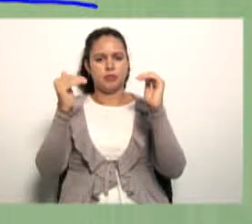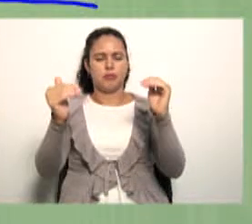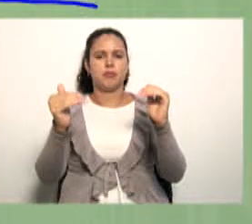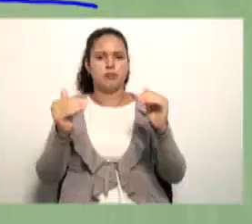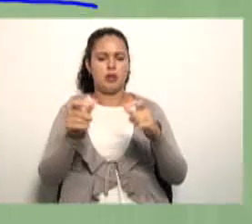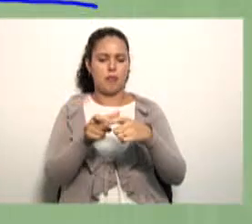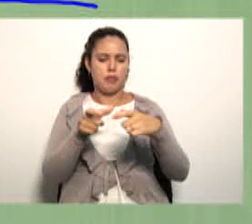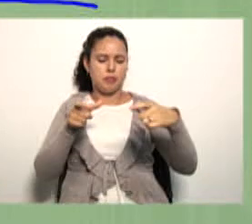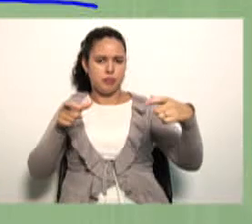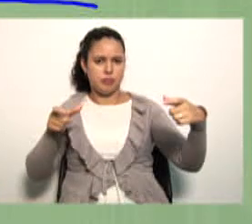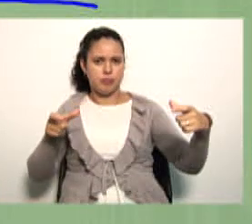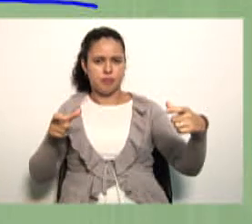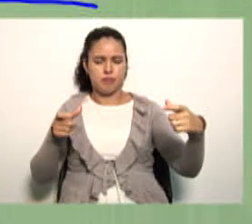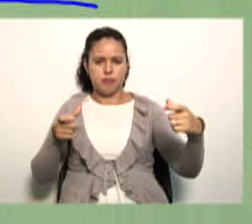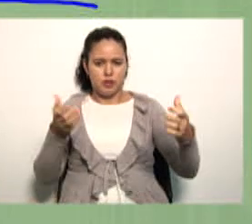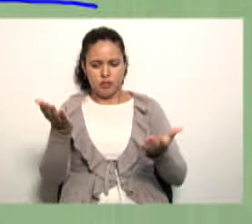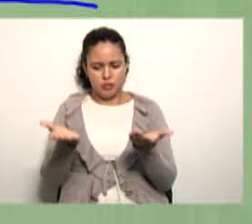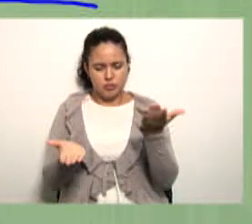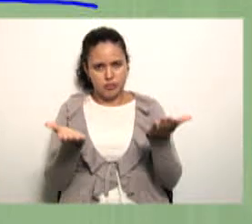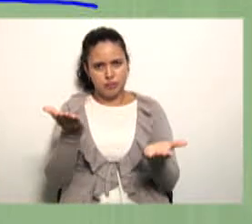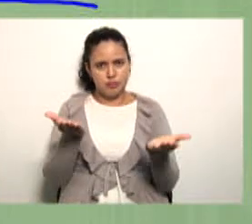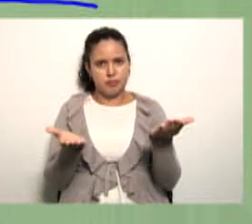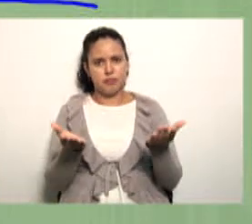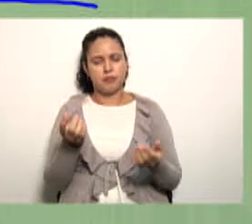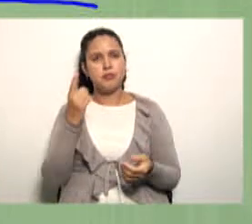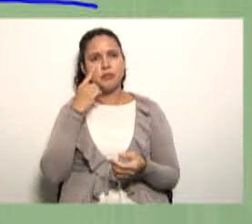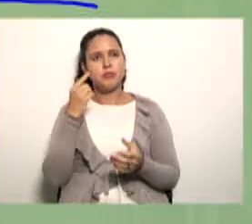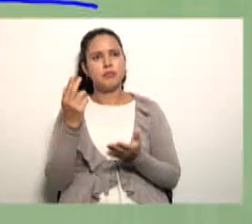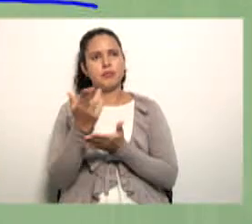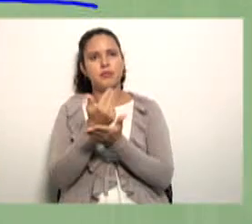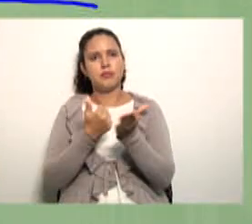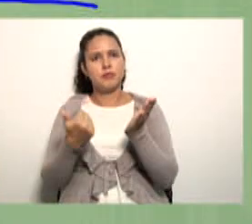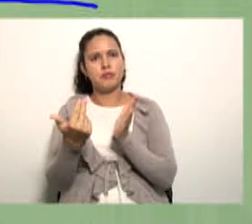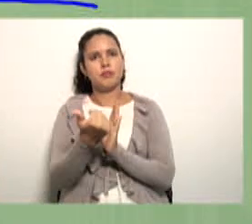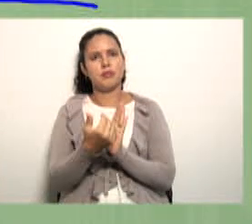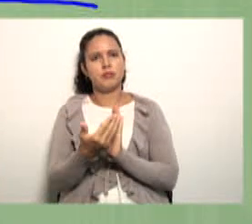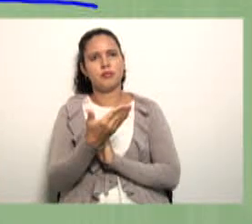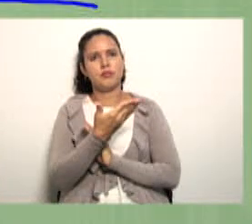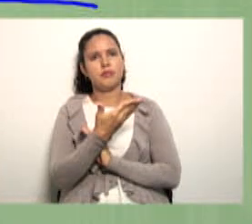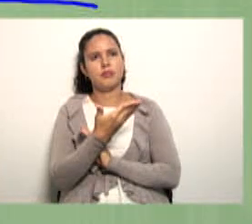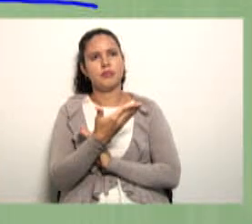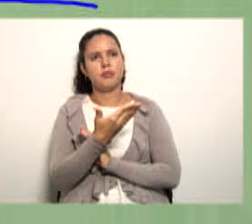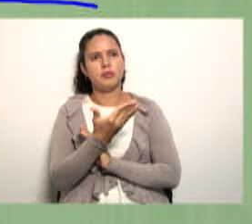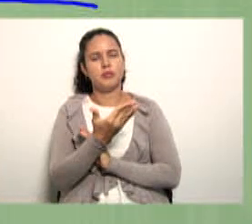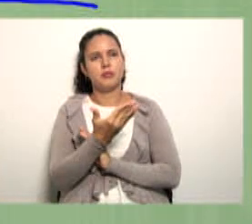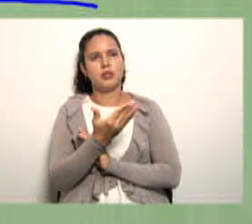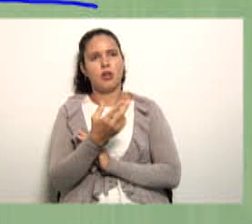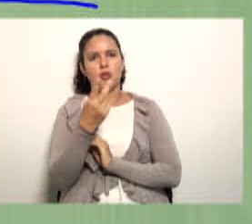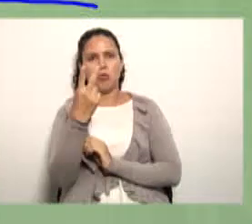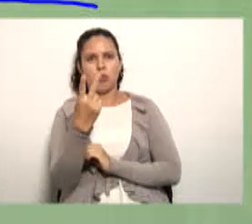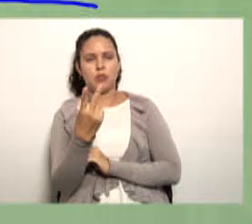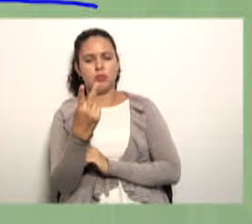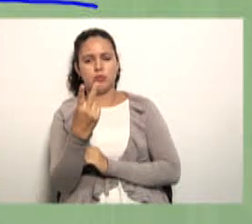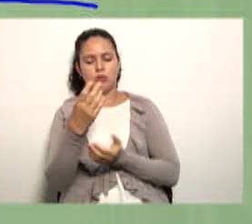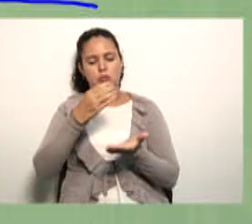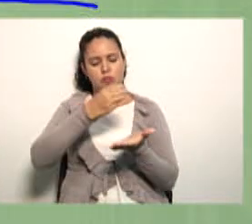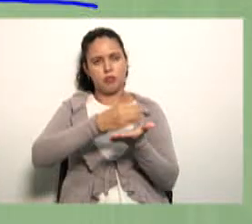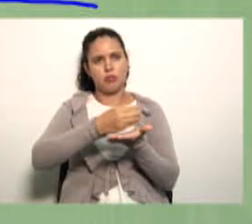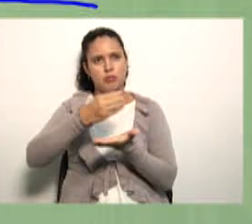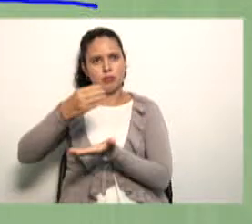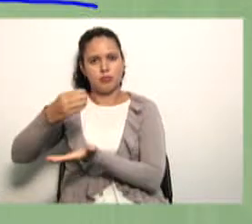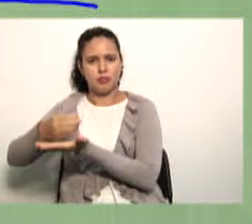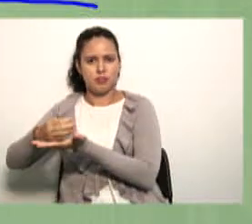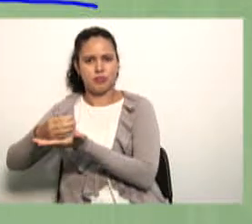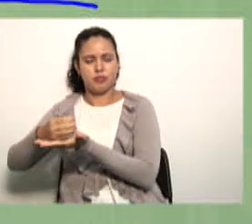gente tem uma charge para ilustrar isso, vocês conseguem perceber? A gente tem aqui 2 copos e aqui a gente tem uma pessoa bebendo